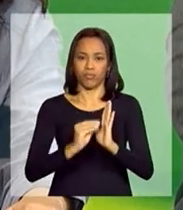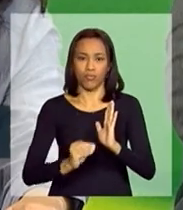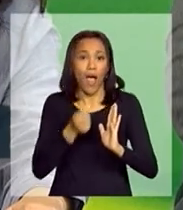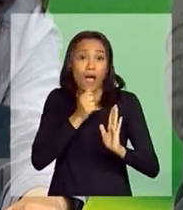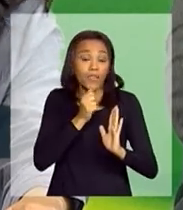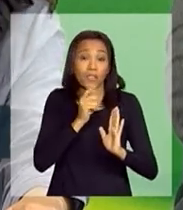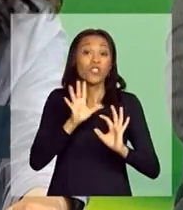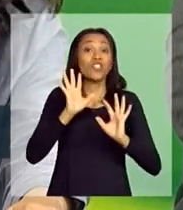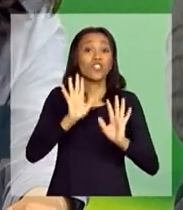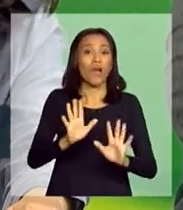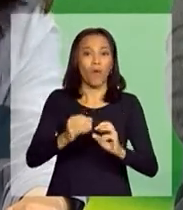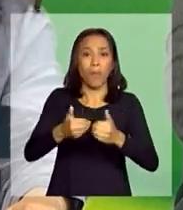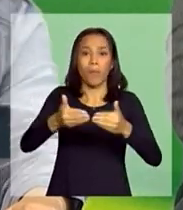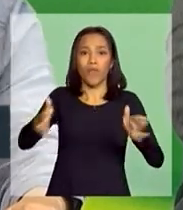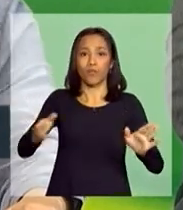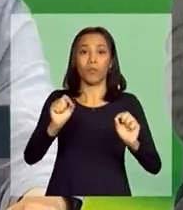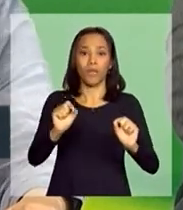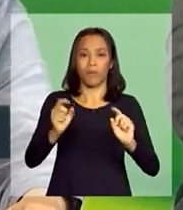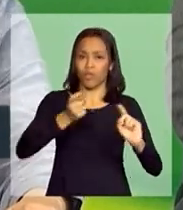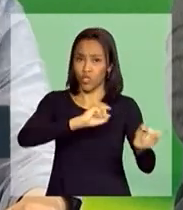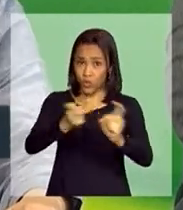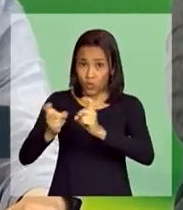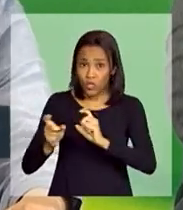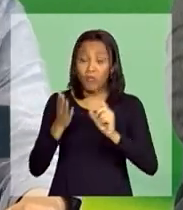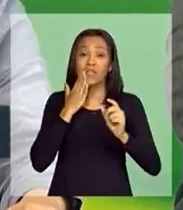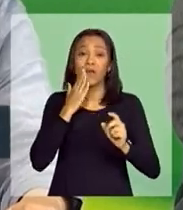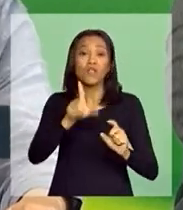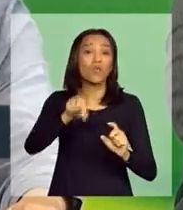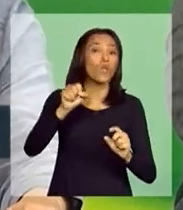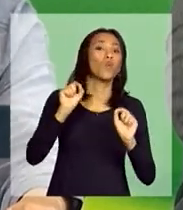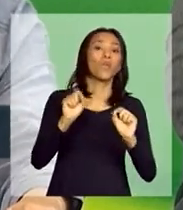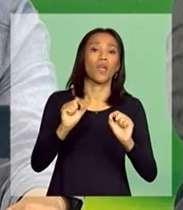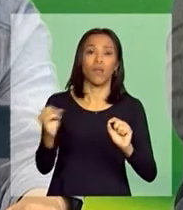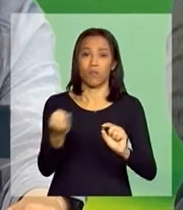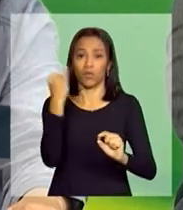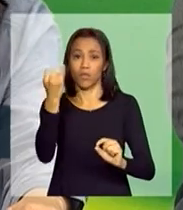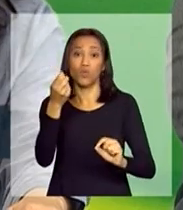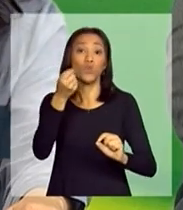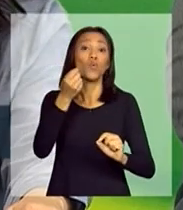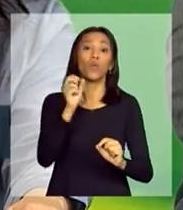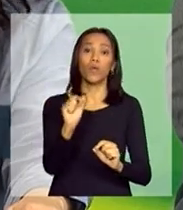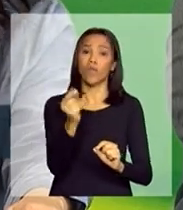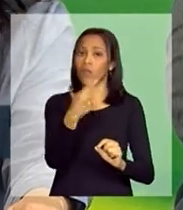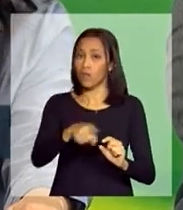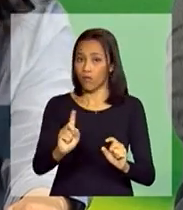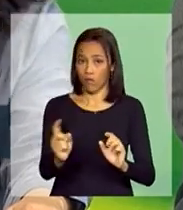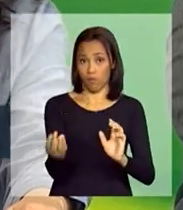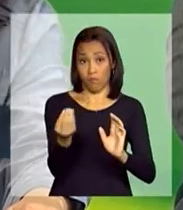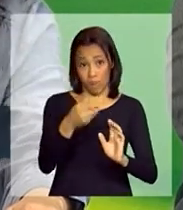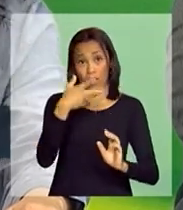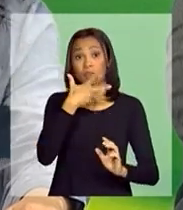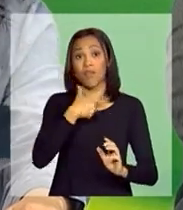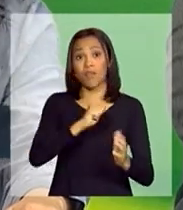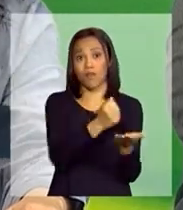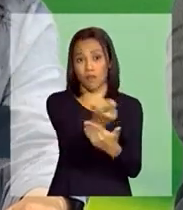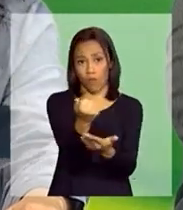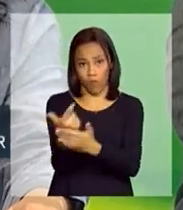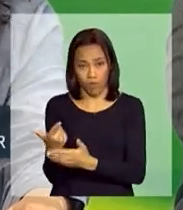Hoje de uma discussão O que é essencial por consumidor brasileiro segunda pergunta